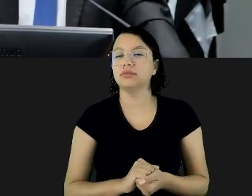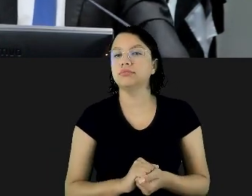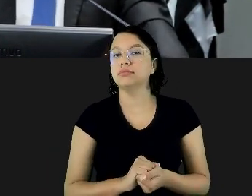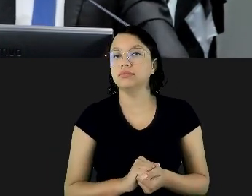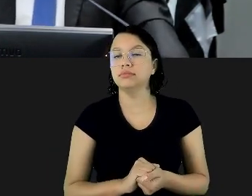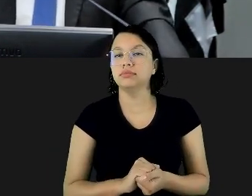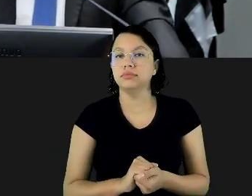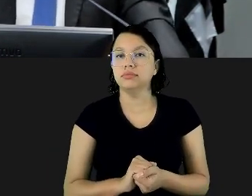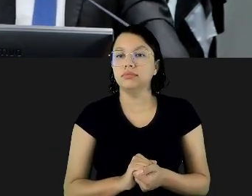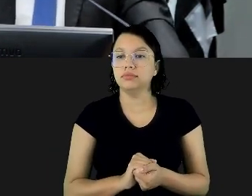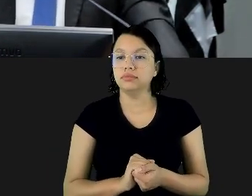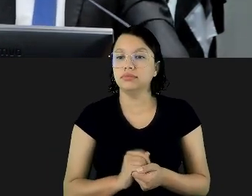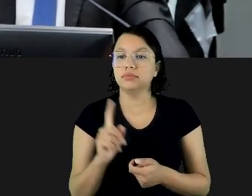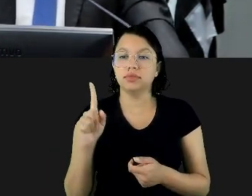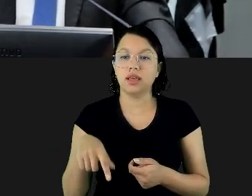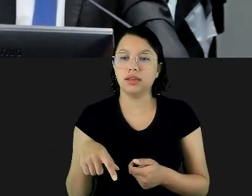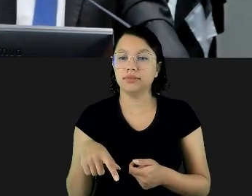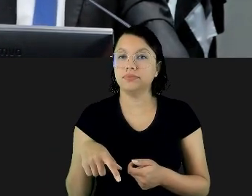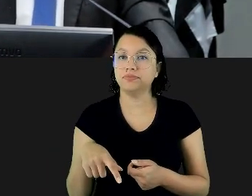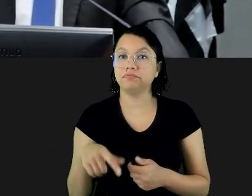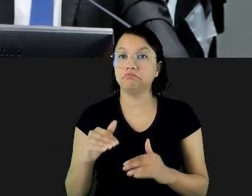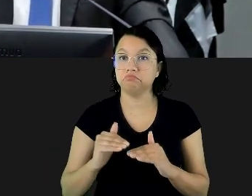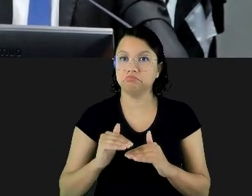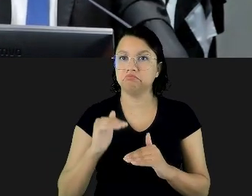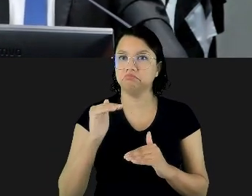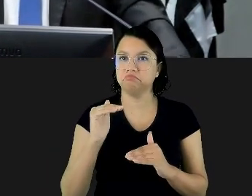extremamente altos.